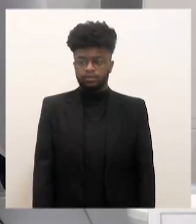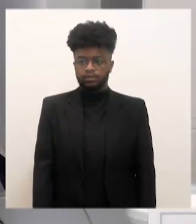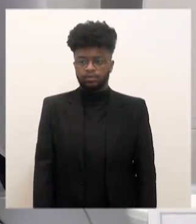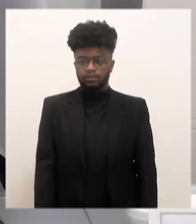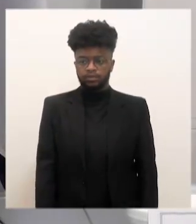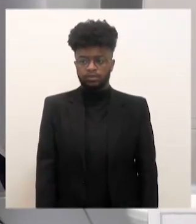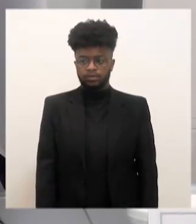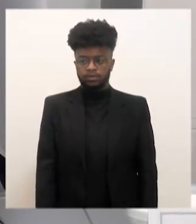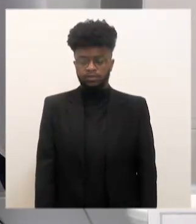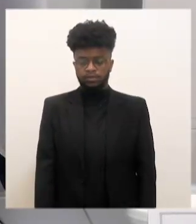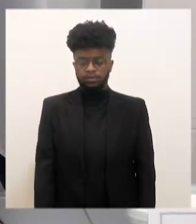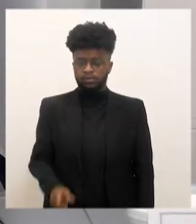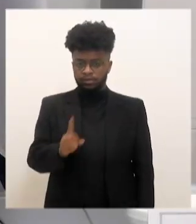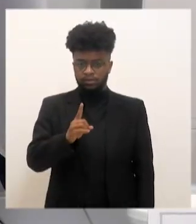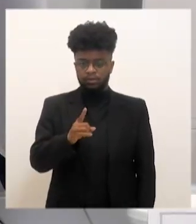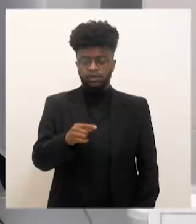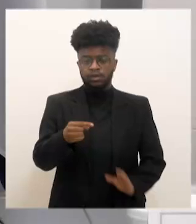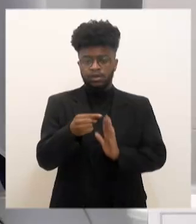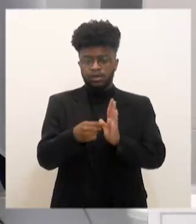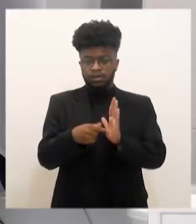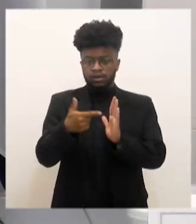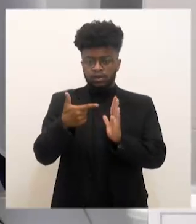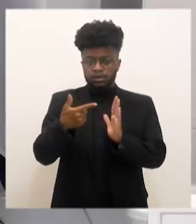Não, né? Se tivesse 24.